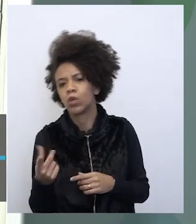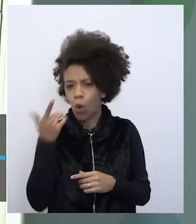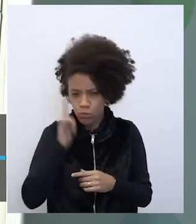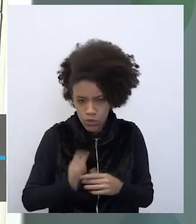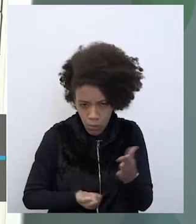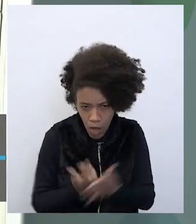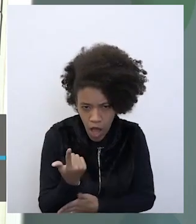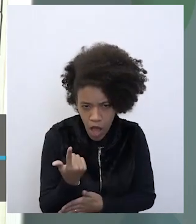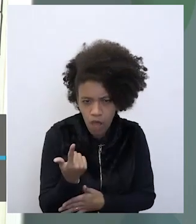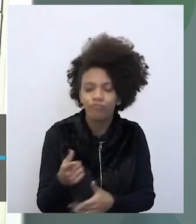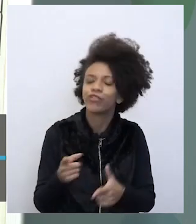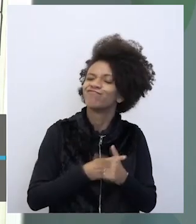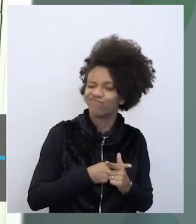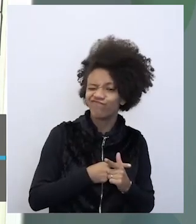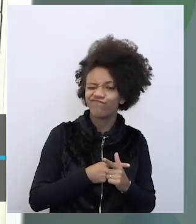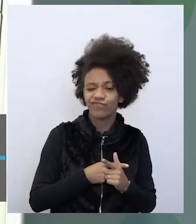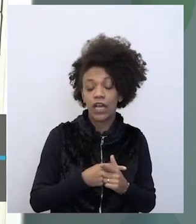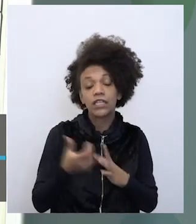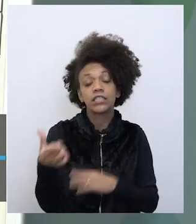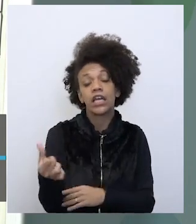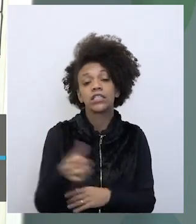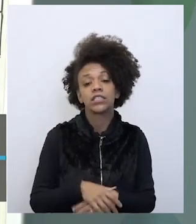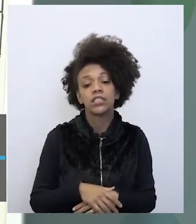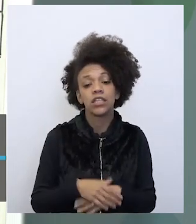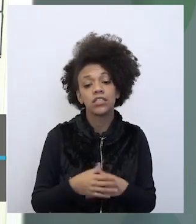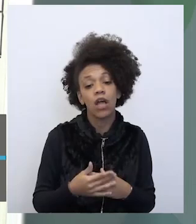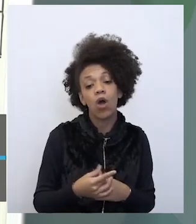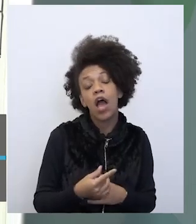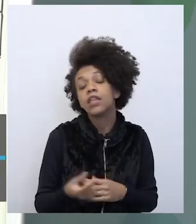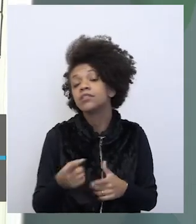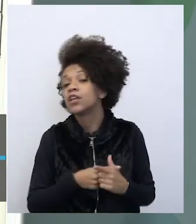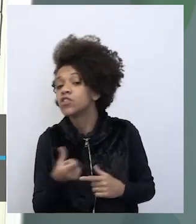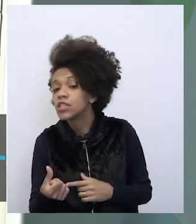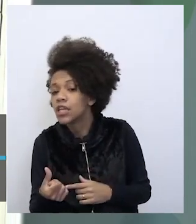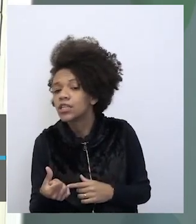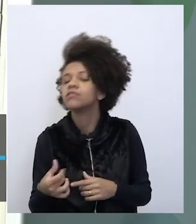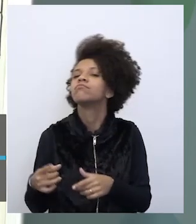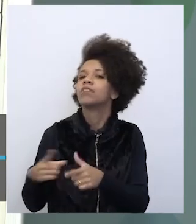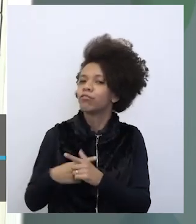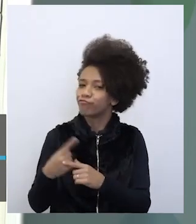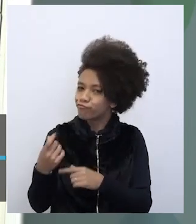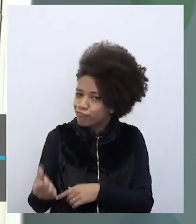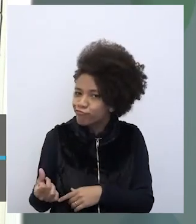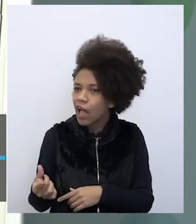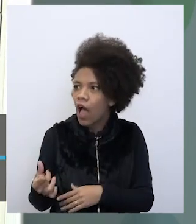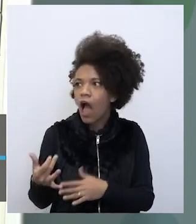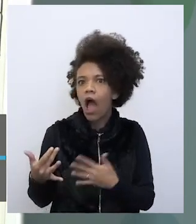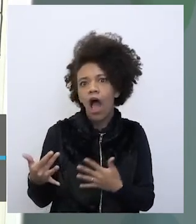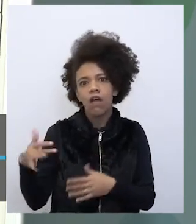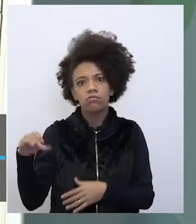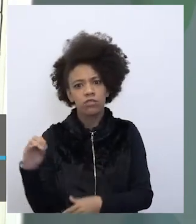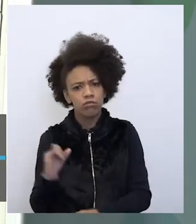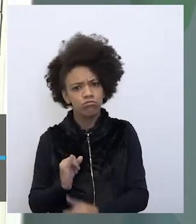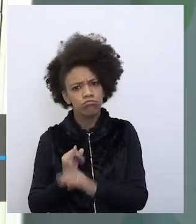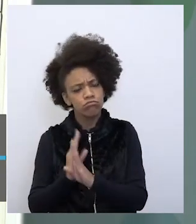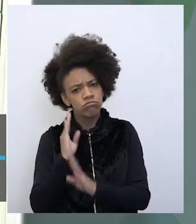fico devendo? Não, fico devendo 6. Devo 6, tenho 6, opa, deu 0. Olha, 0, 6 e 8. Professora,